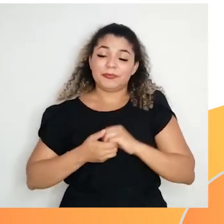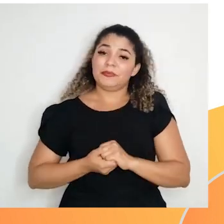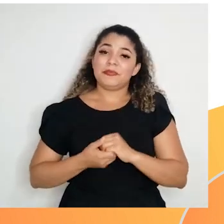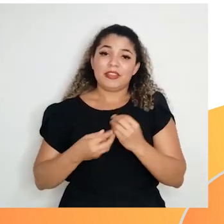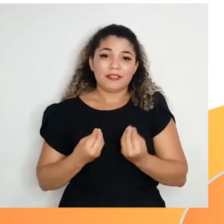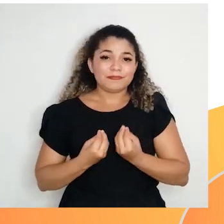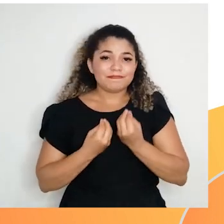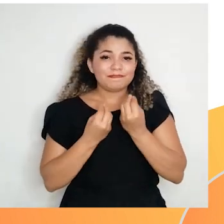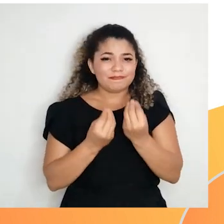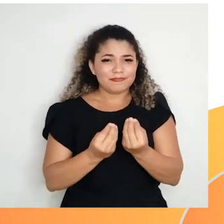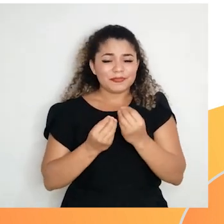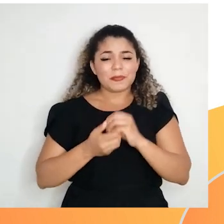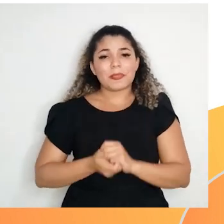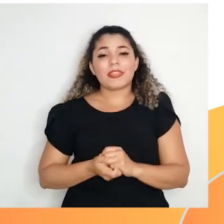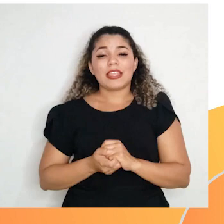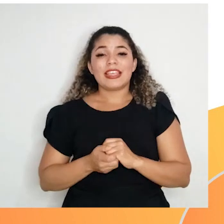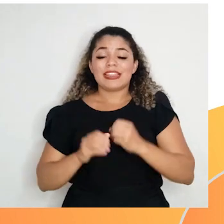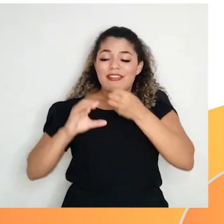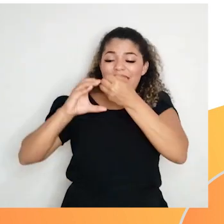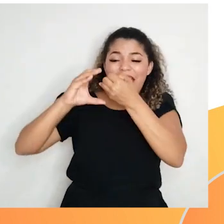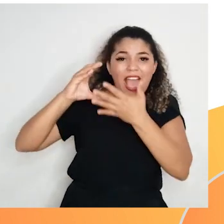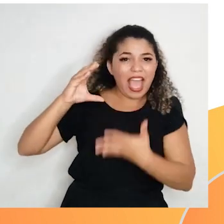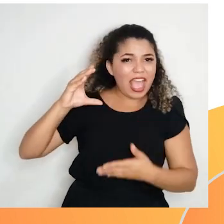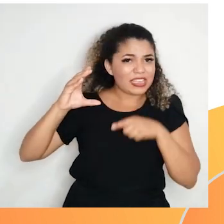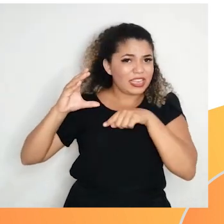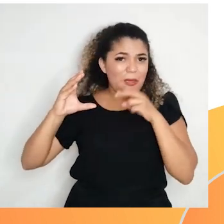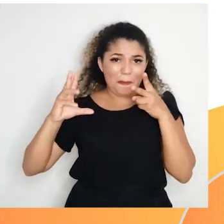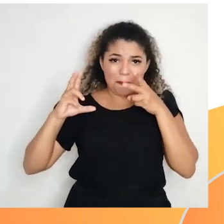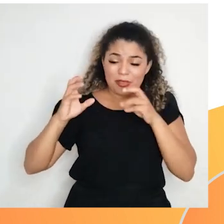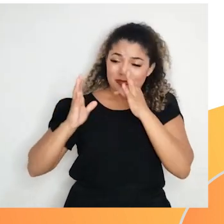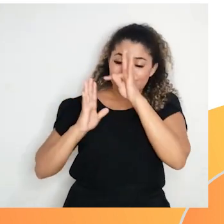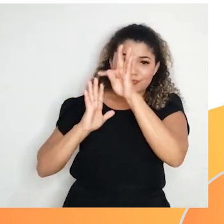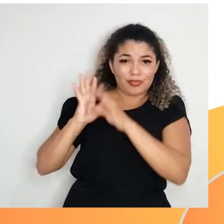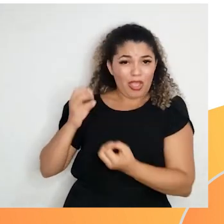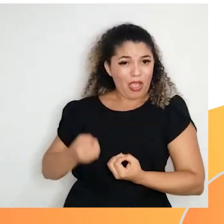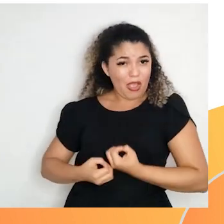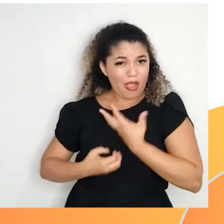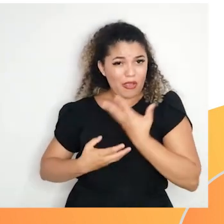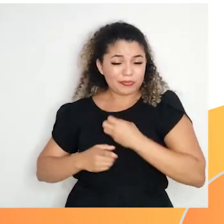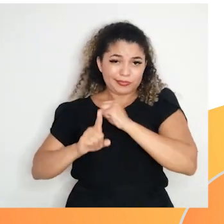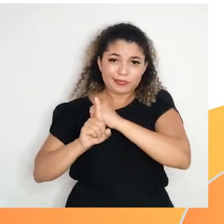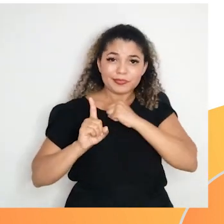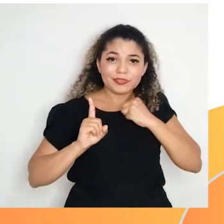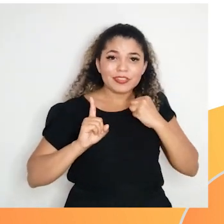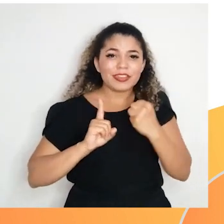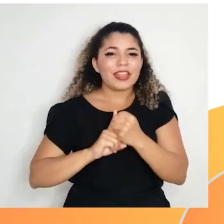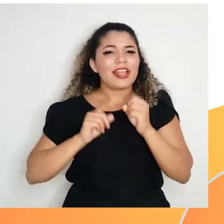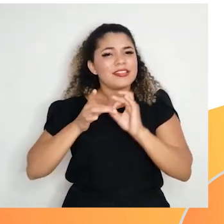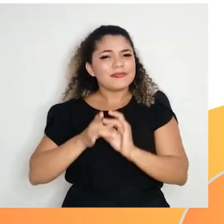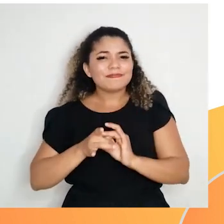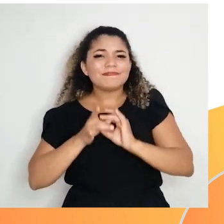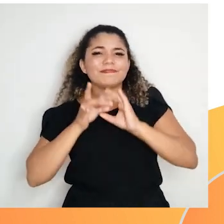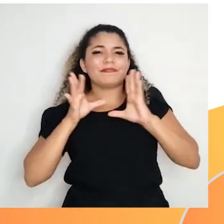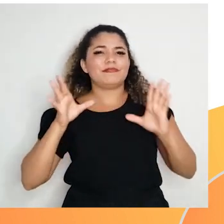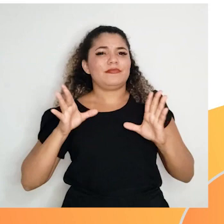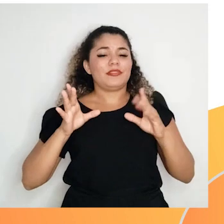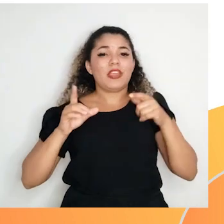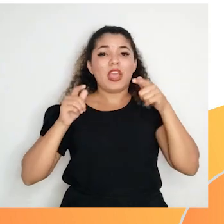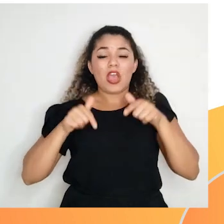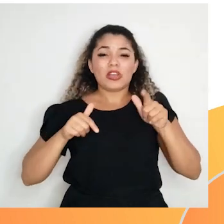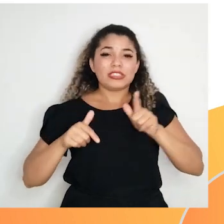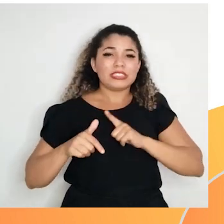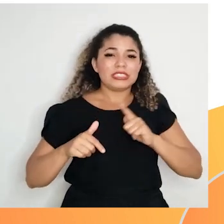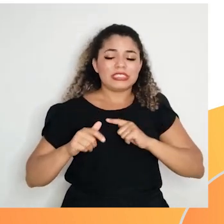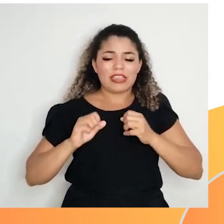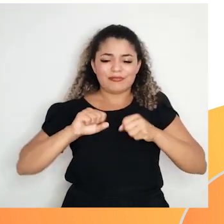elas encerram. Então, essas características engajadas sociais, libertárias, onde